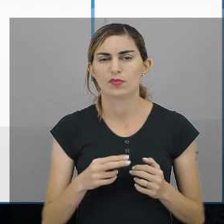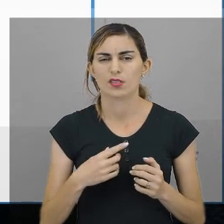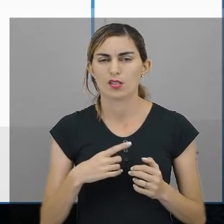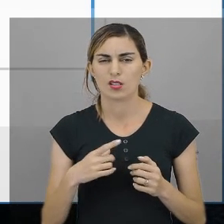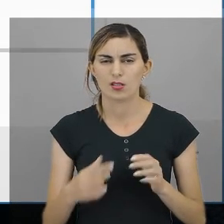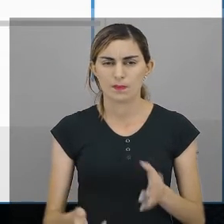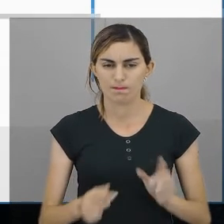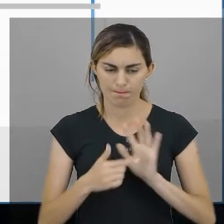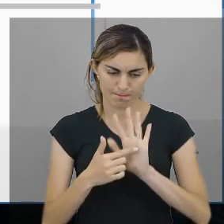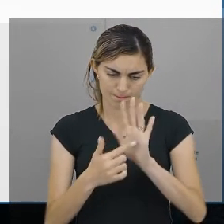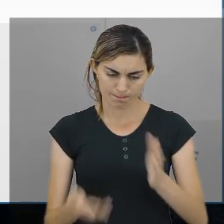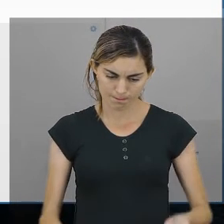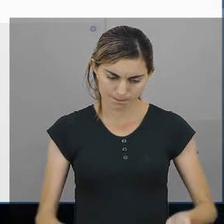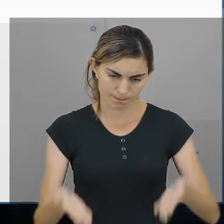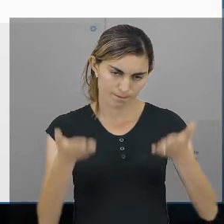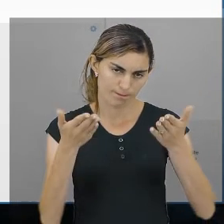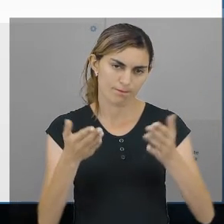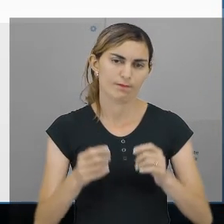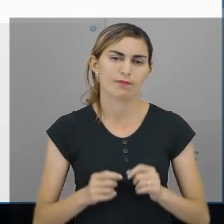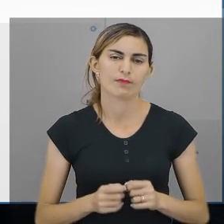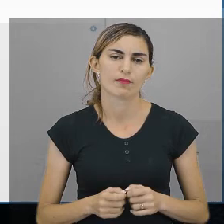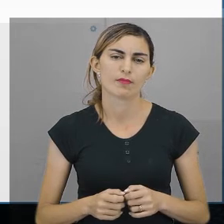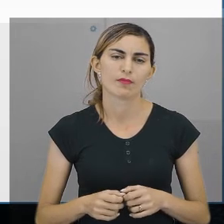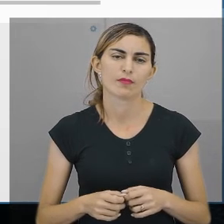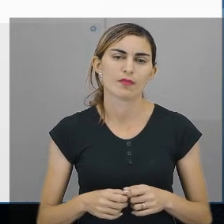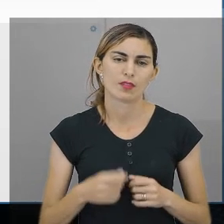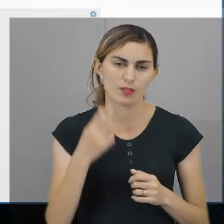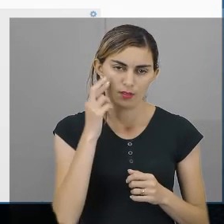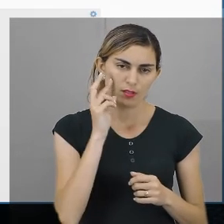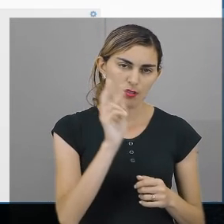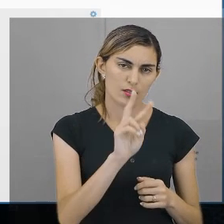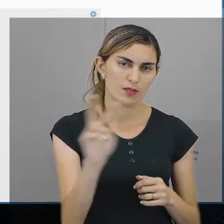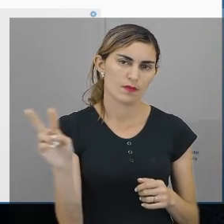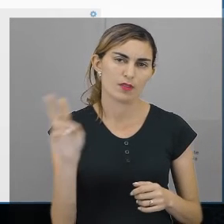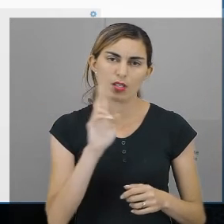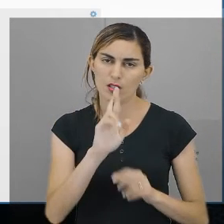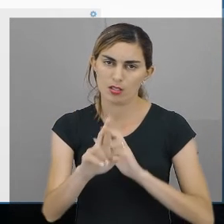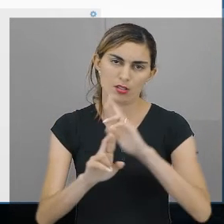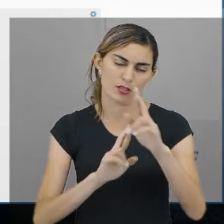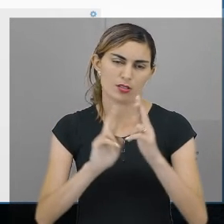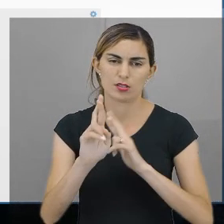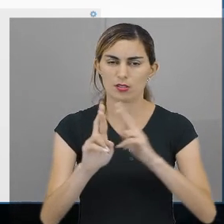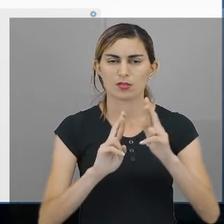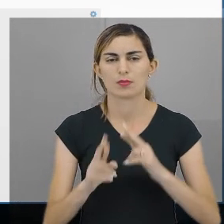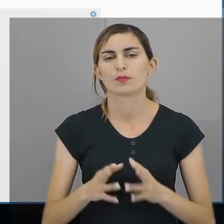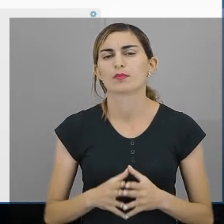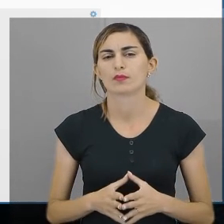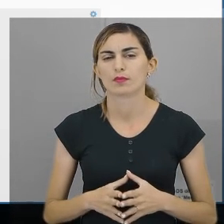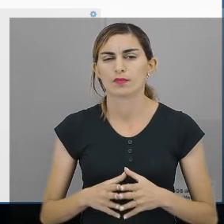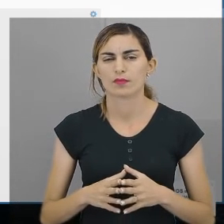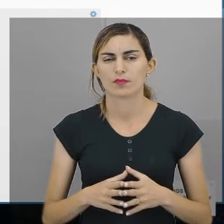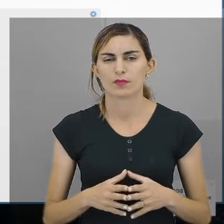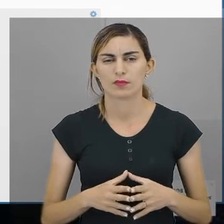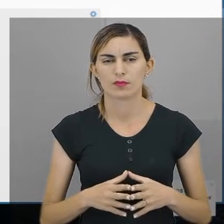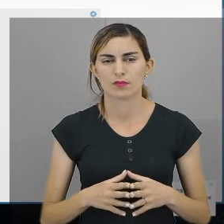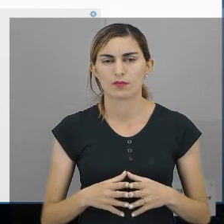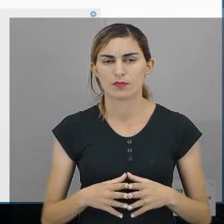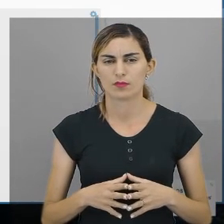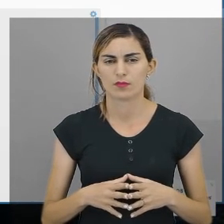pouco aqui a área do console e vamos dar uma olhada no resultado. Preste atenção na saída.